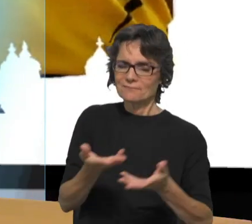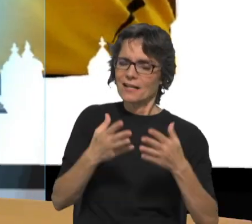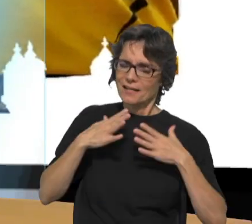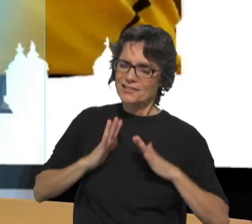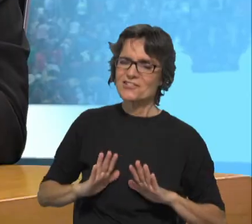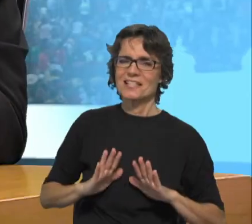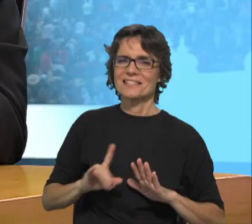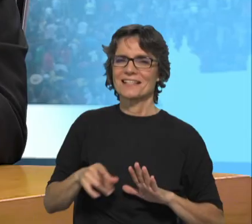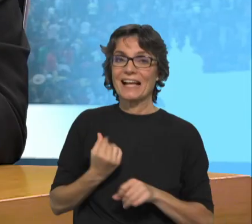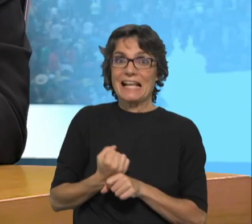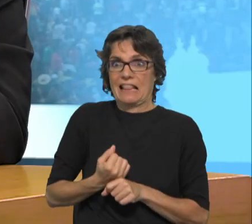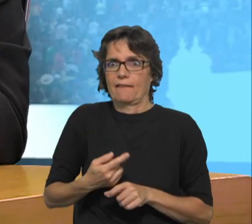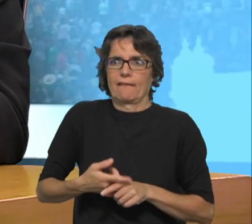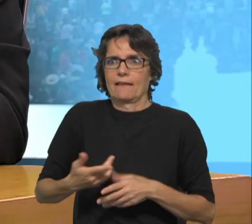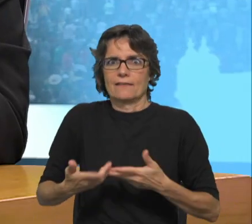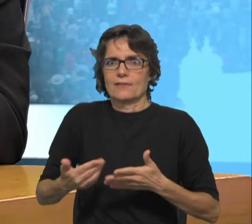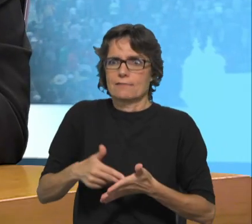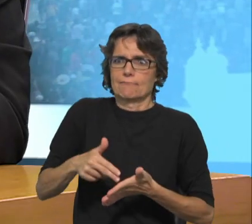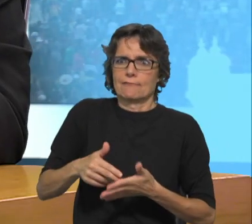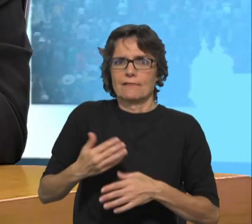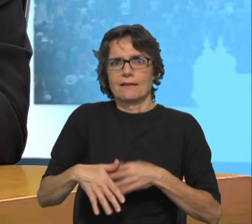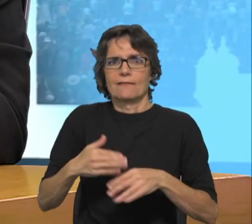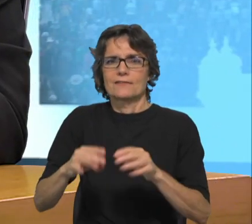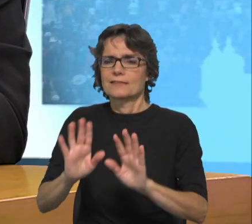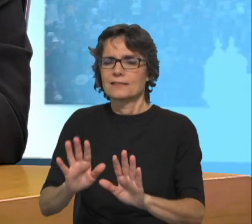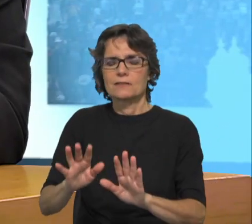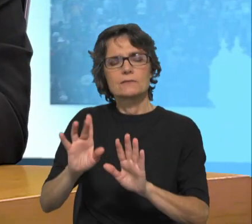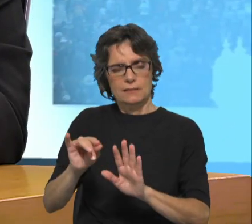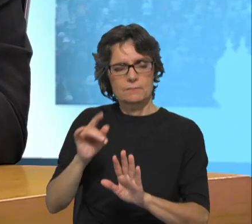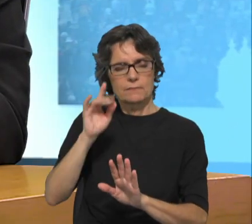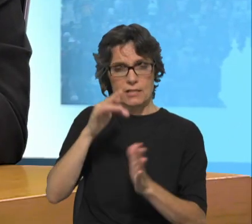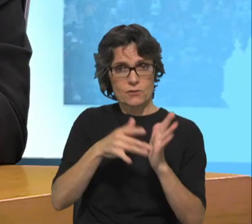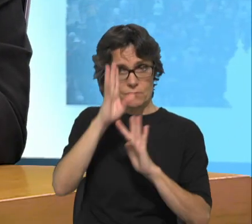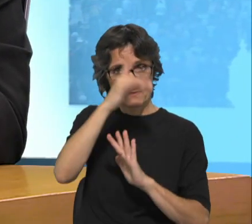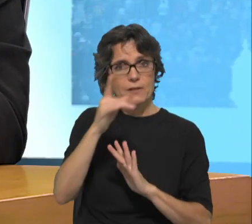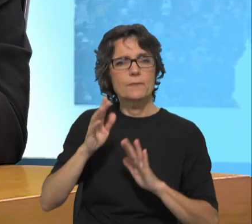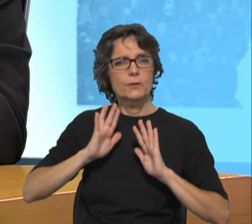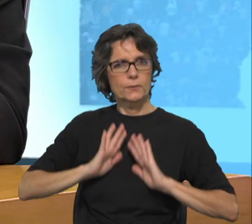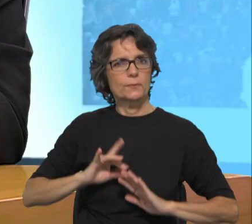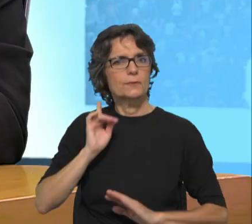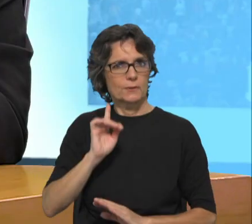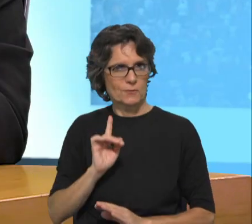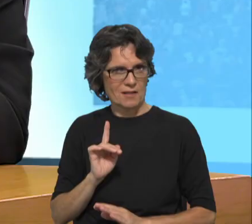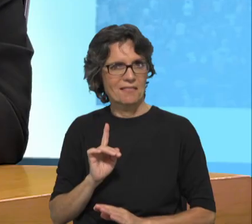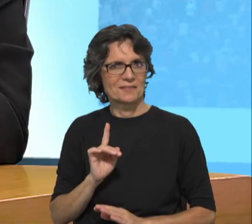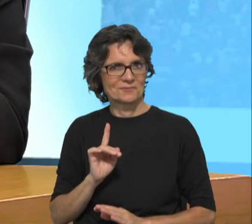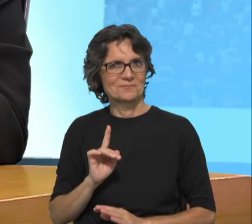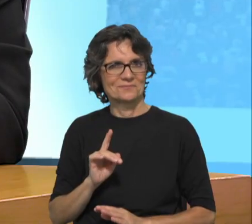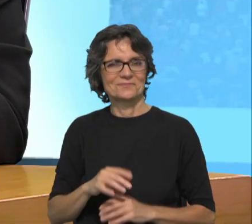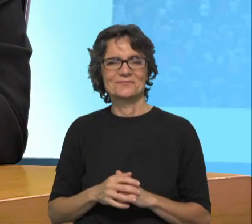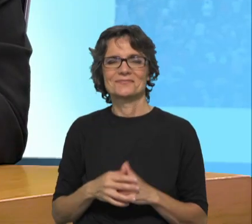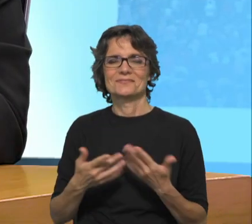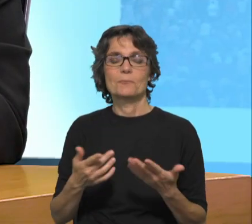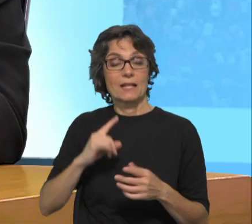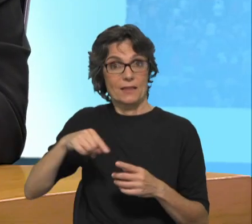apenas trabalhadores, ativistas, sempre a fazer coisas. O descanso também é necessário para a missão, para que depois ela possa ser